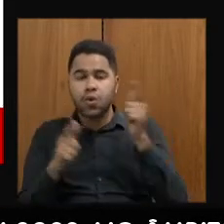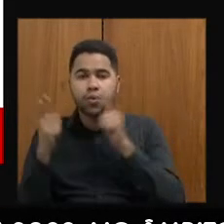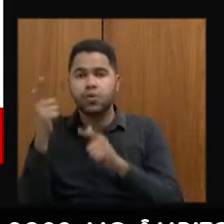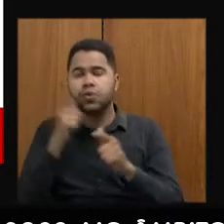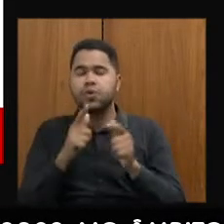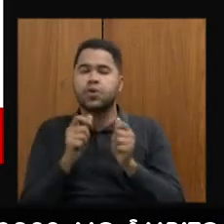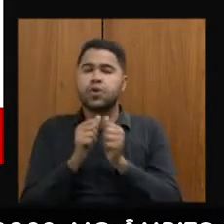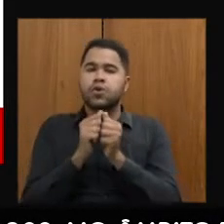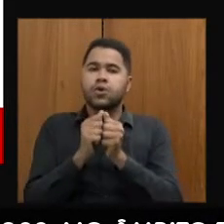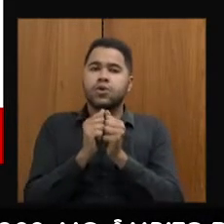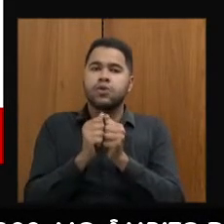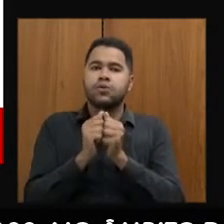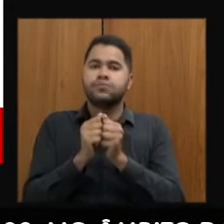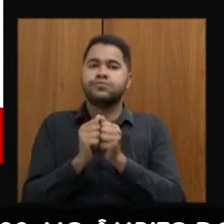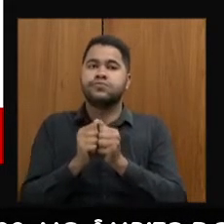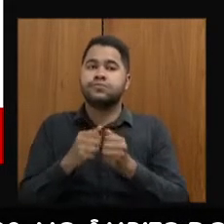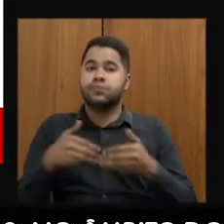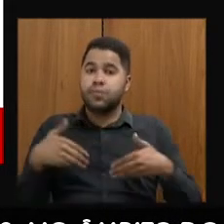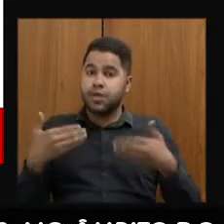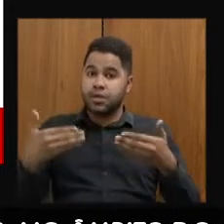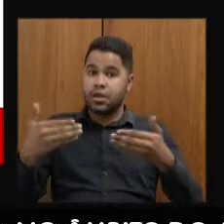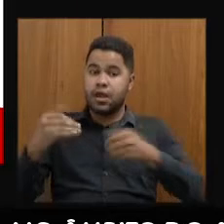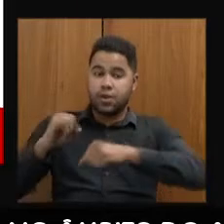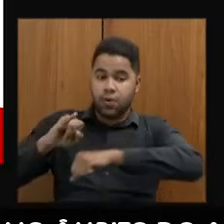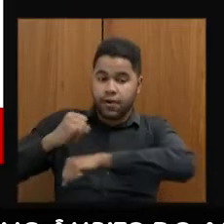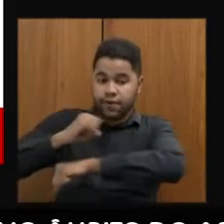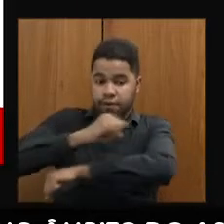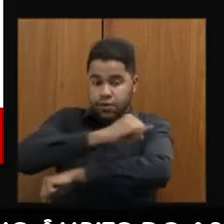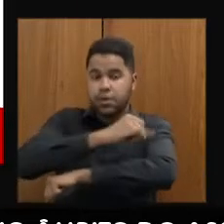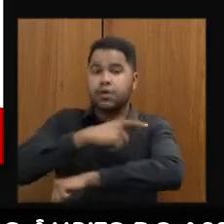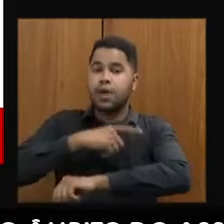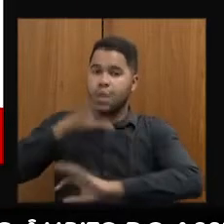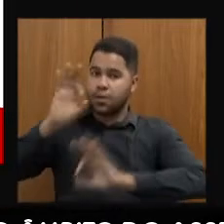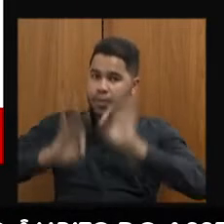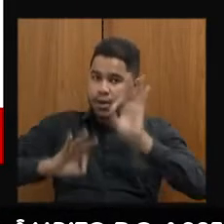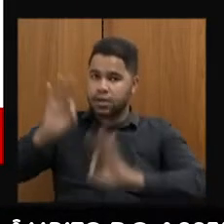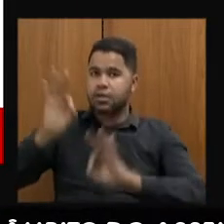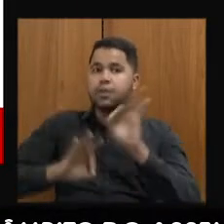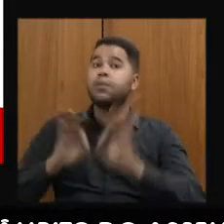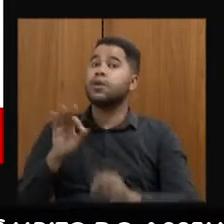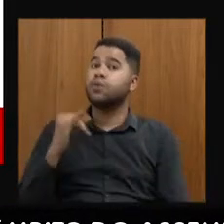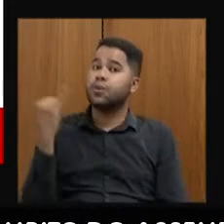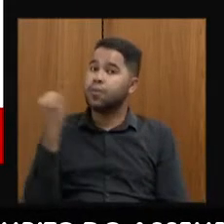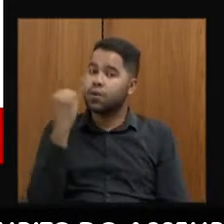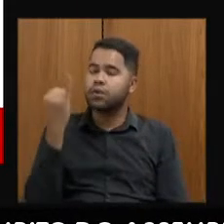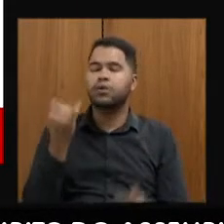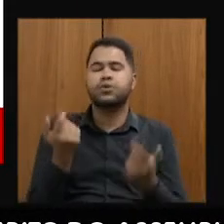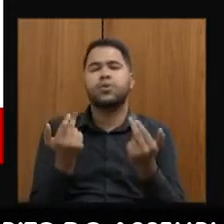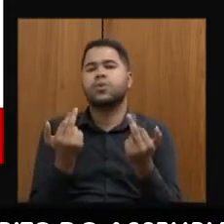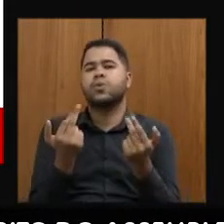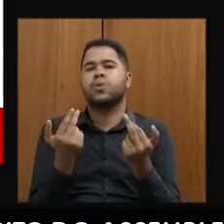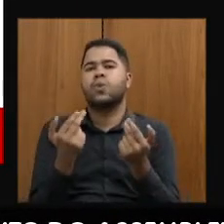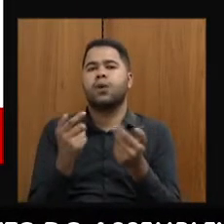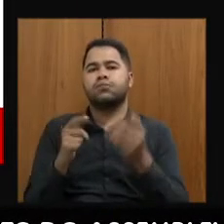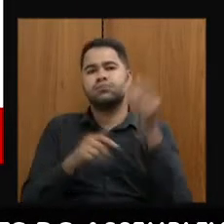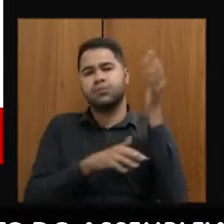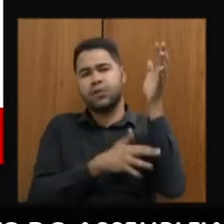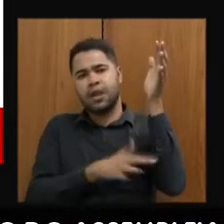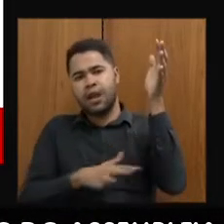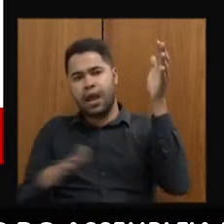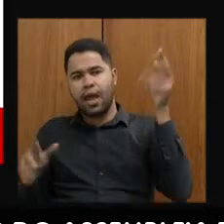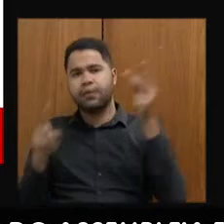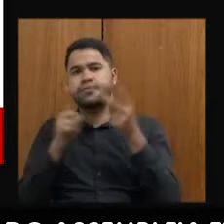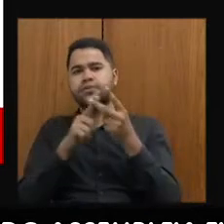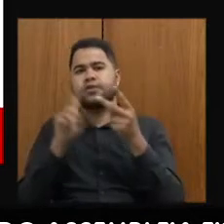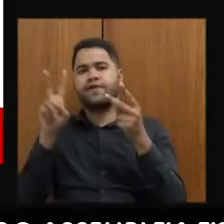junto ao Ministério da infraestrutura dizer hora existe as planejamento essa carga é importante da mesma forma que Lavras Varginha como